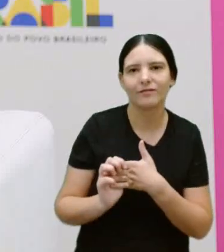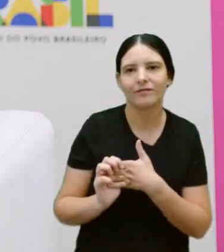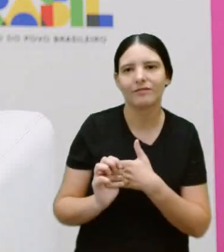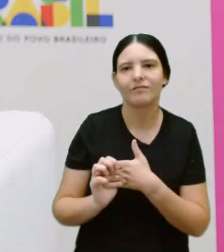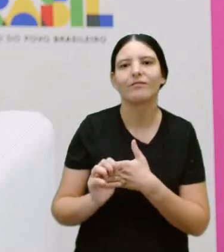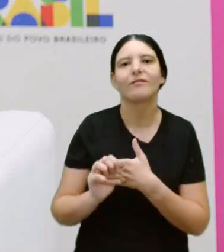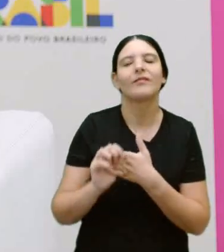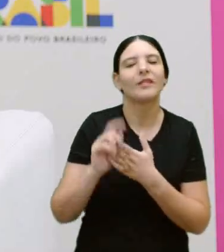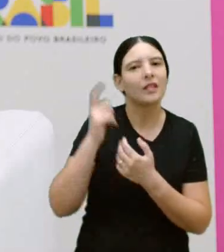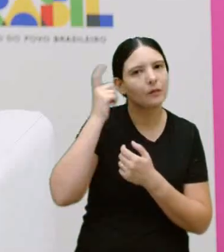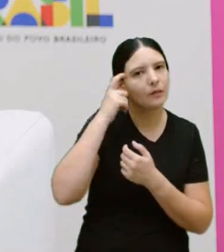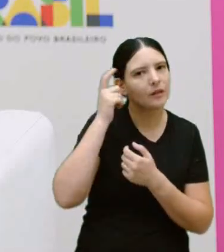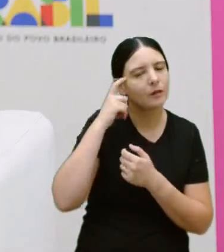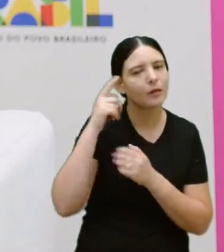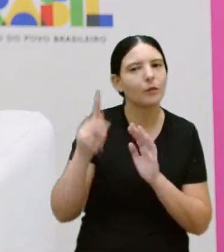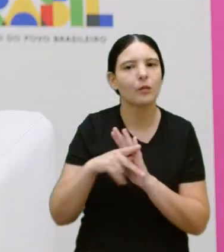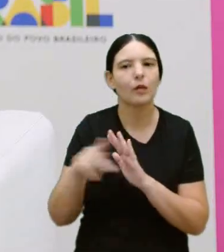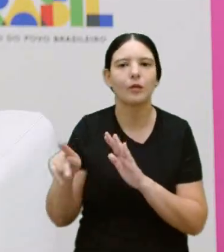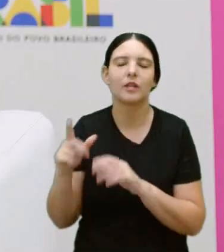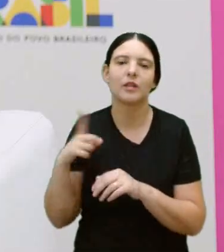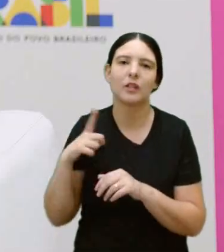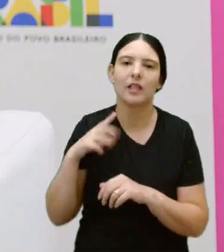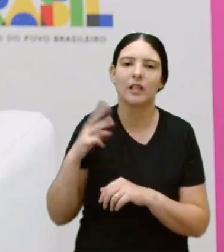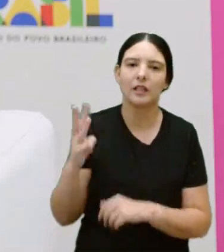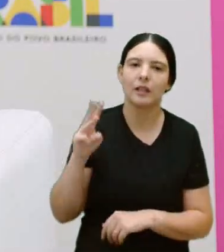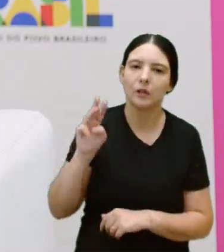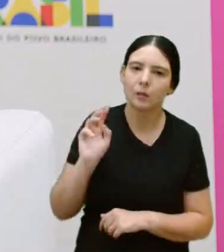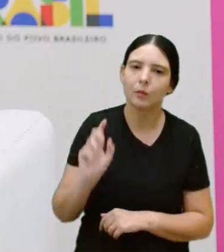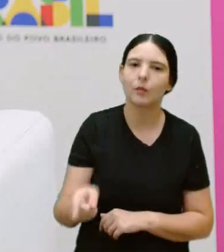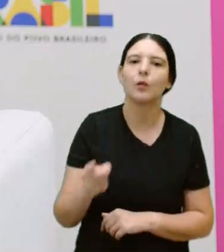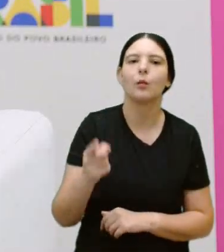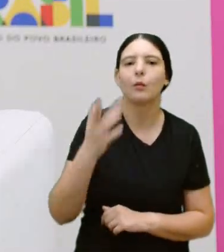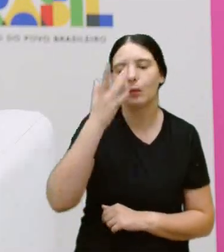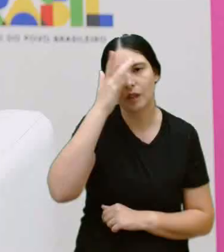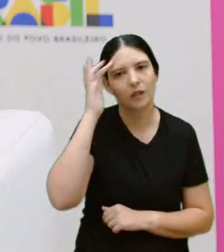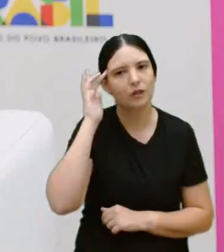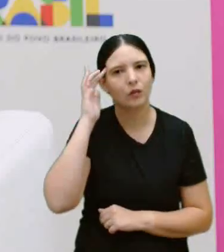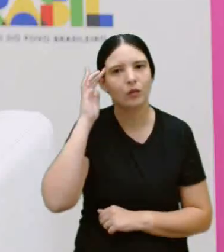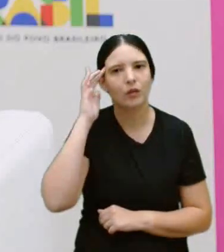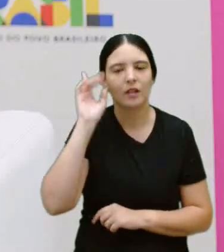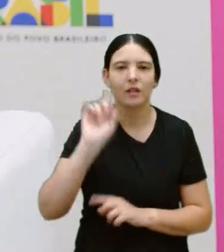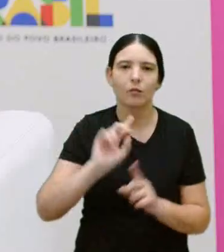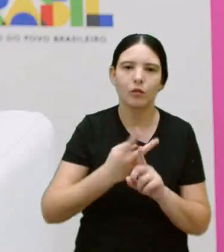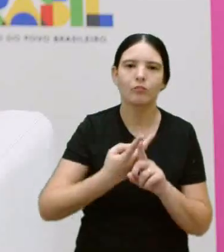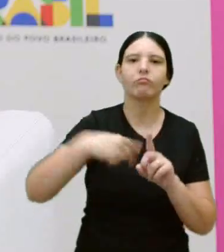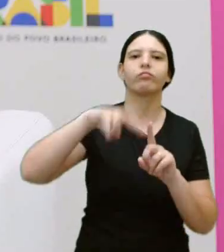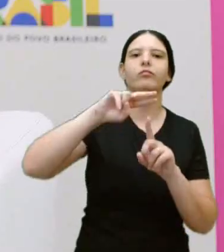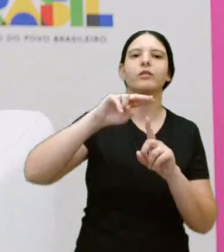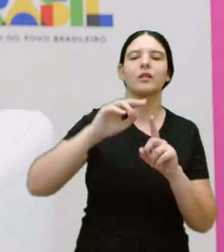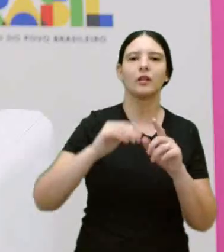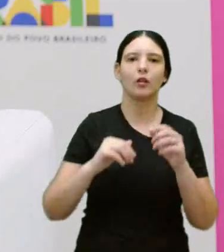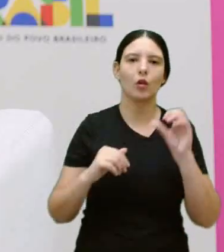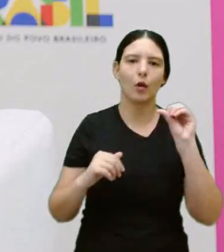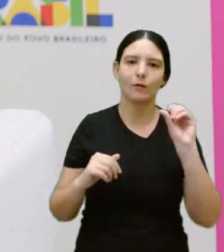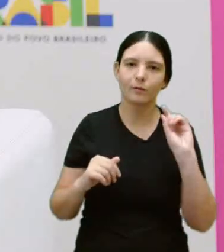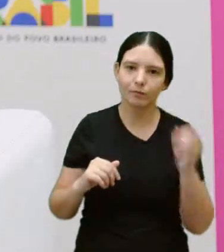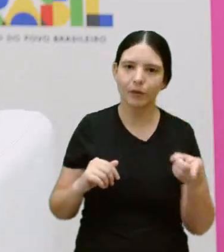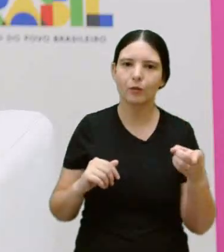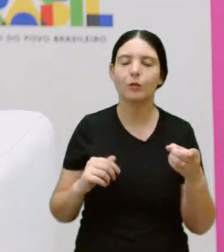Perceba? Tinham 3.000 pessoas e um tempo cresceu para 9.000 pessoas. Mas a plantação, que era de